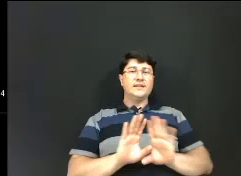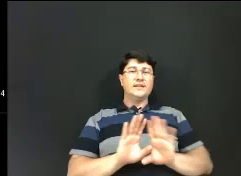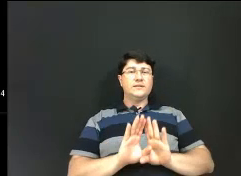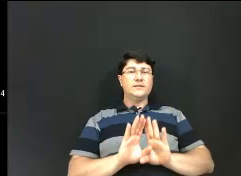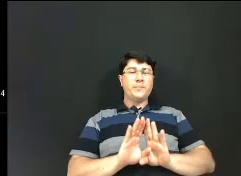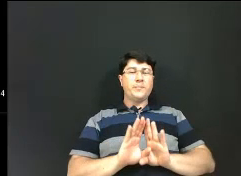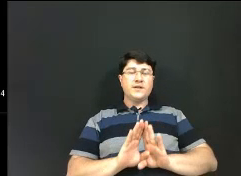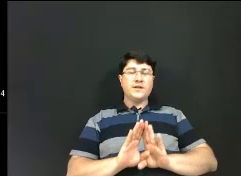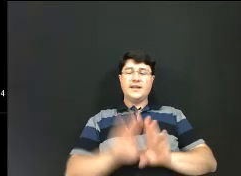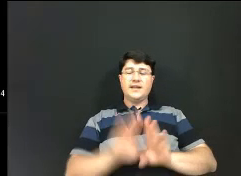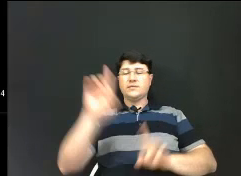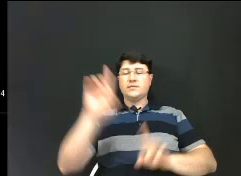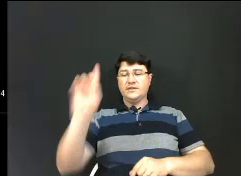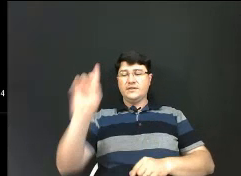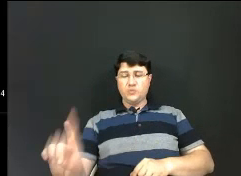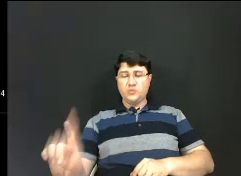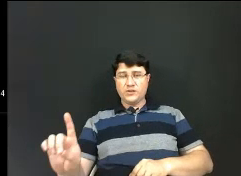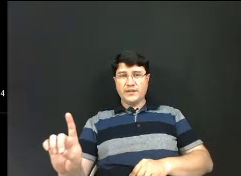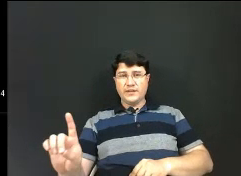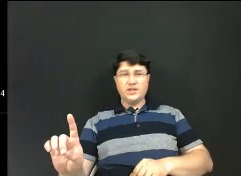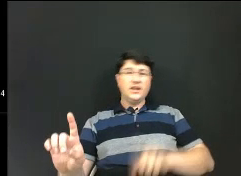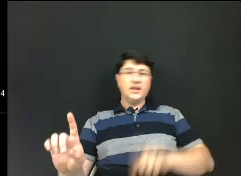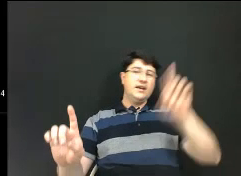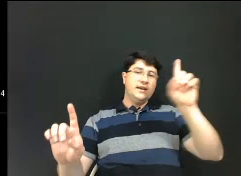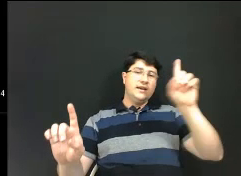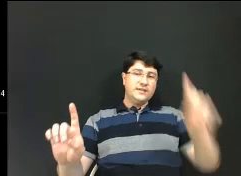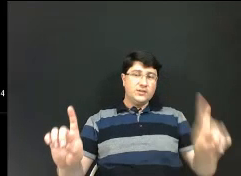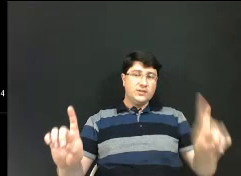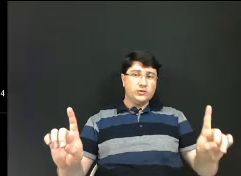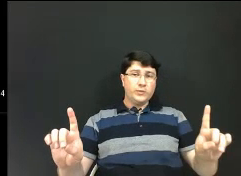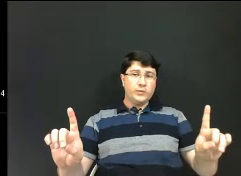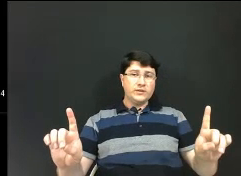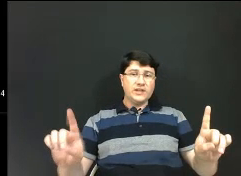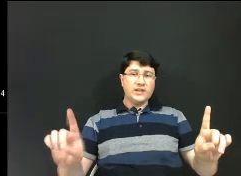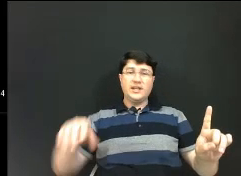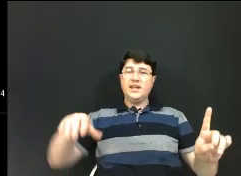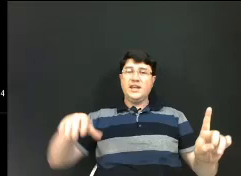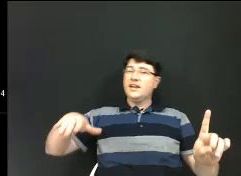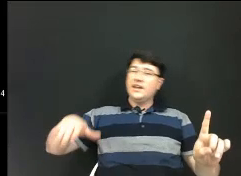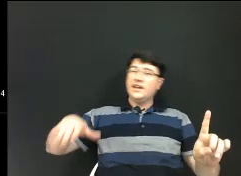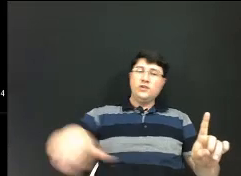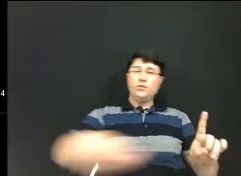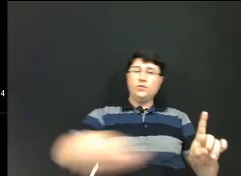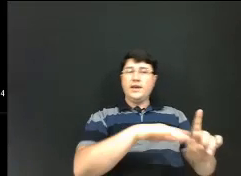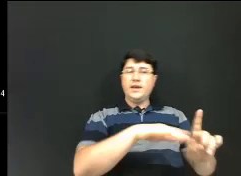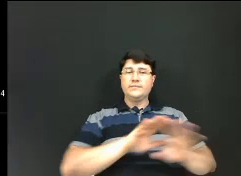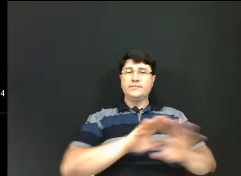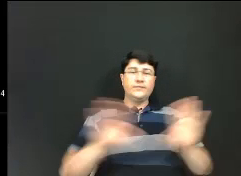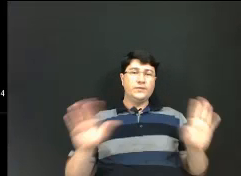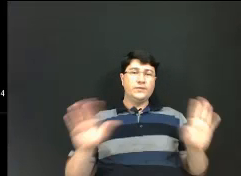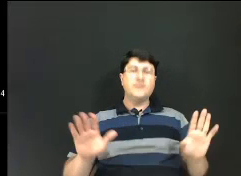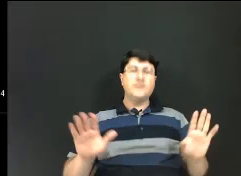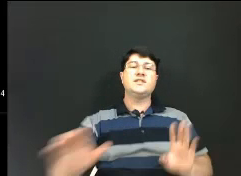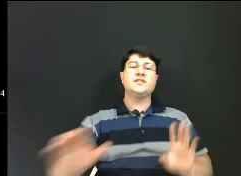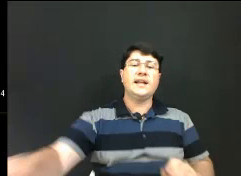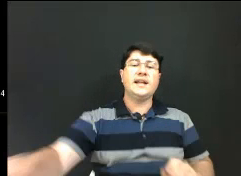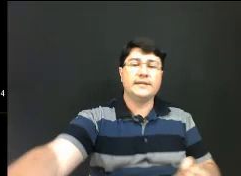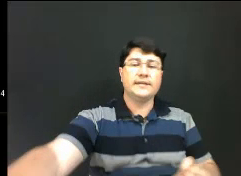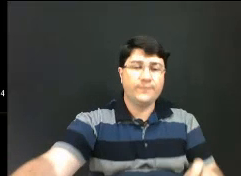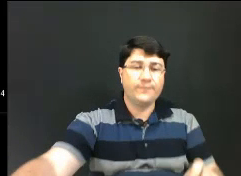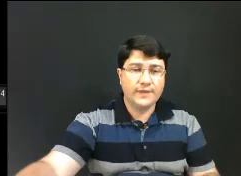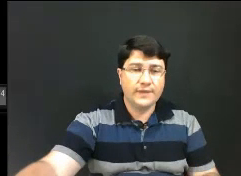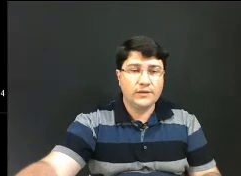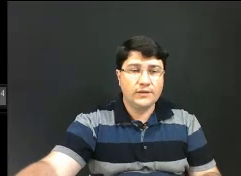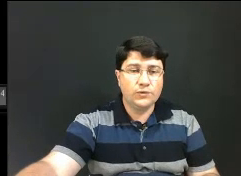eles. No posse, não. Existe um personagem aqui, existe outro personagem ali, e no meio não existe